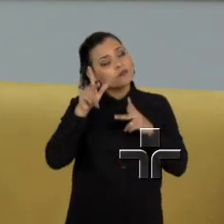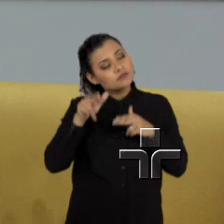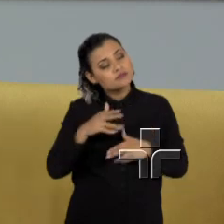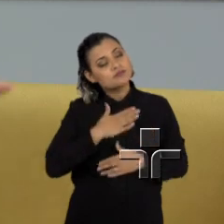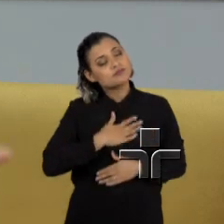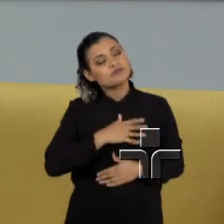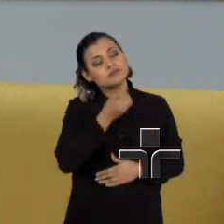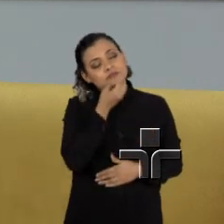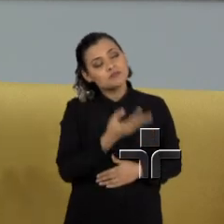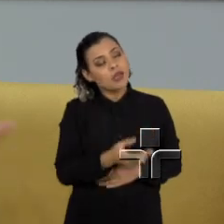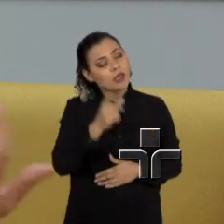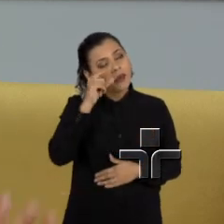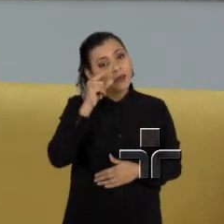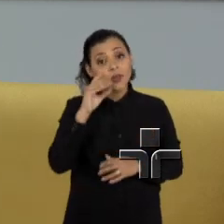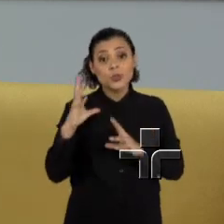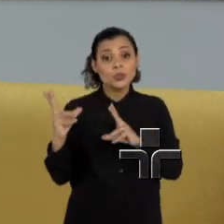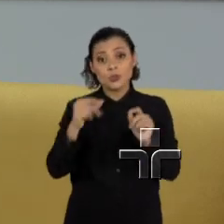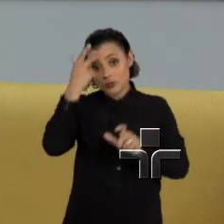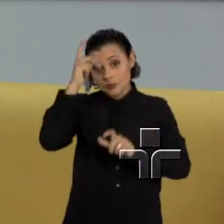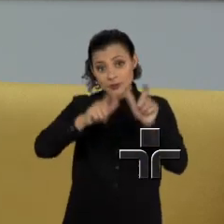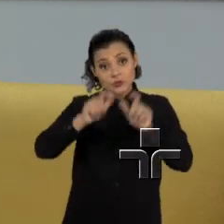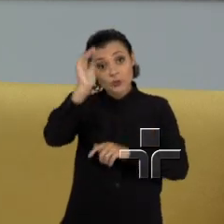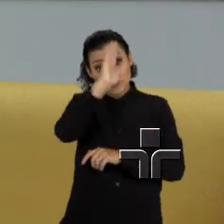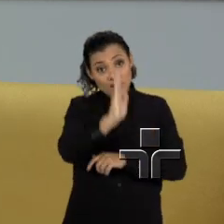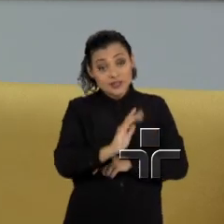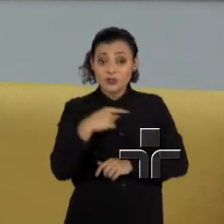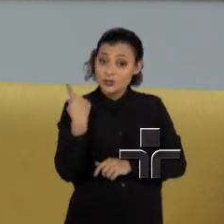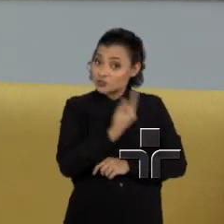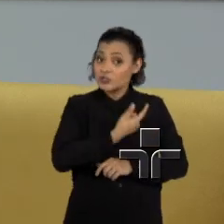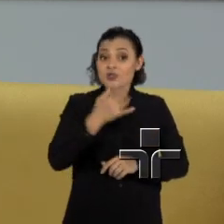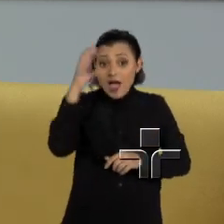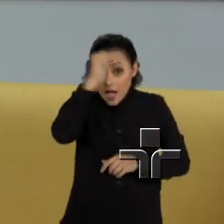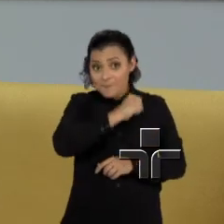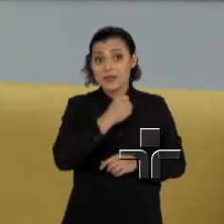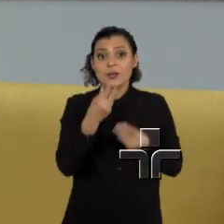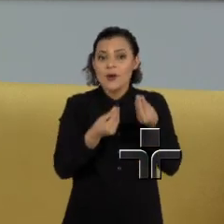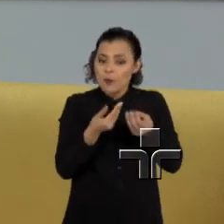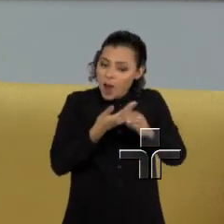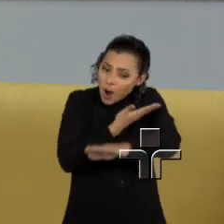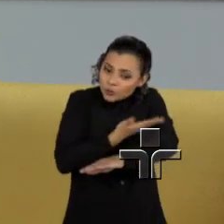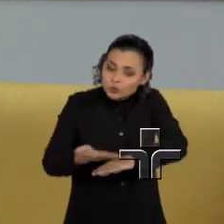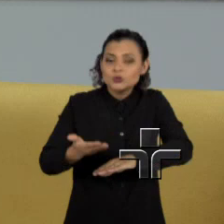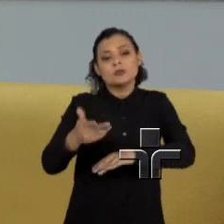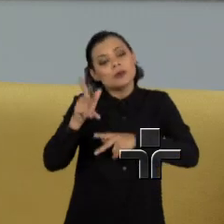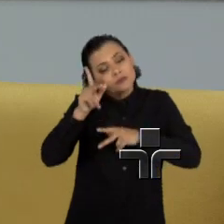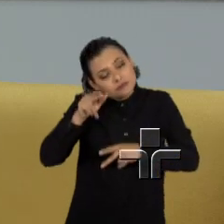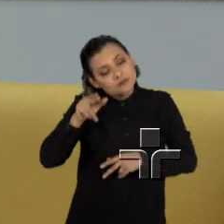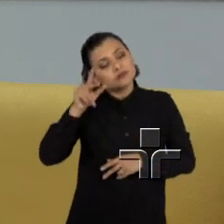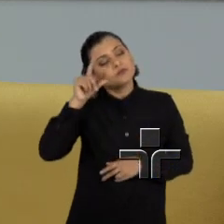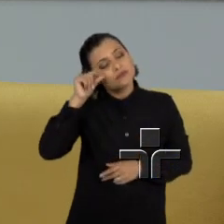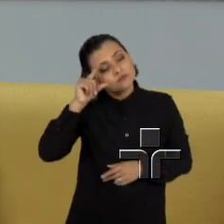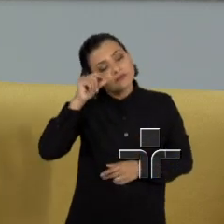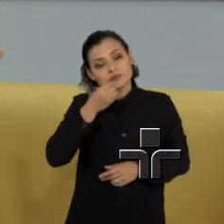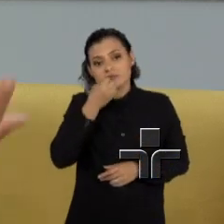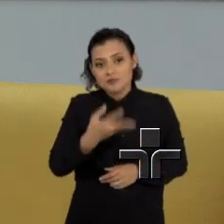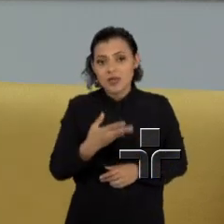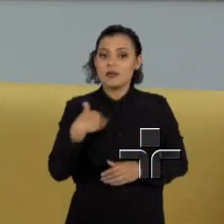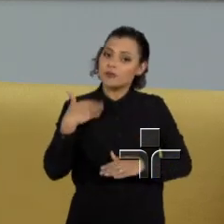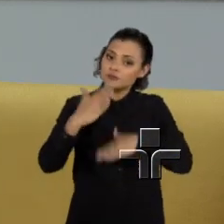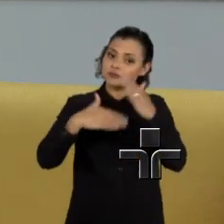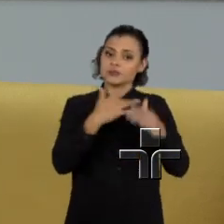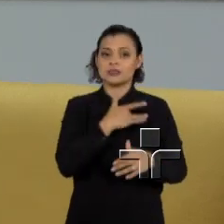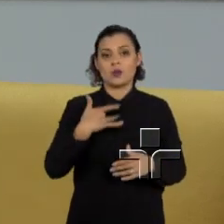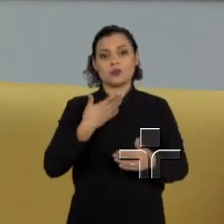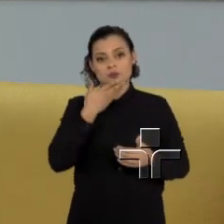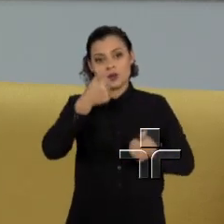Se todas as pessoas, e agora falando do Brasil, se a gente aprender a dormir melhor, nós vamos ser um país de mais saúde, mais produtividade e todo